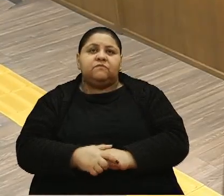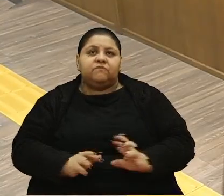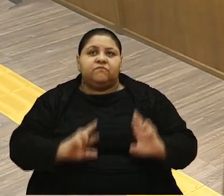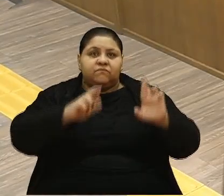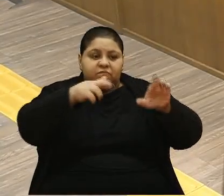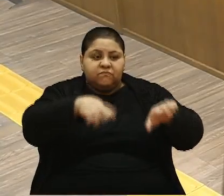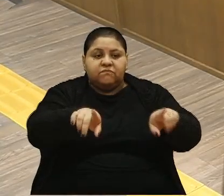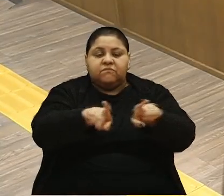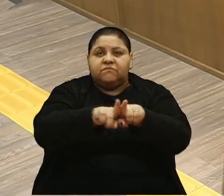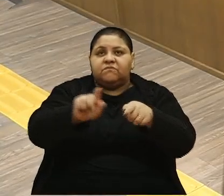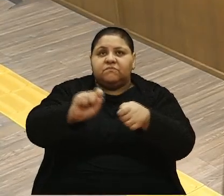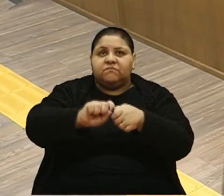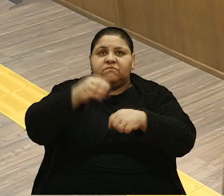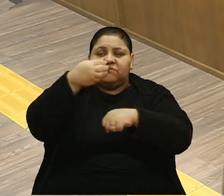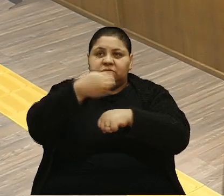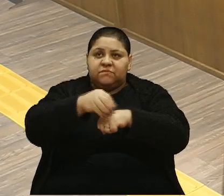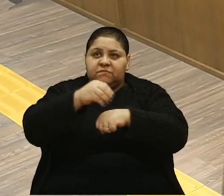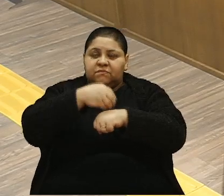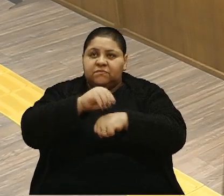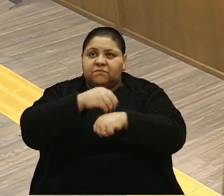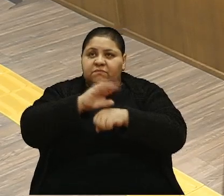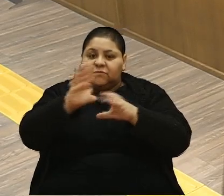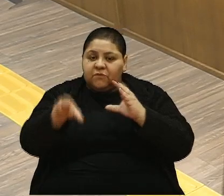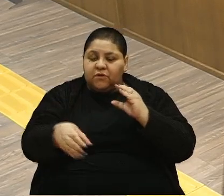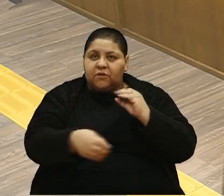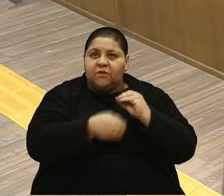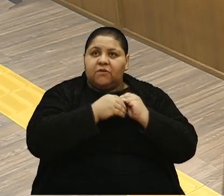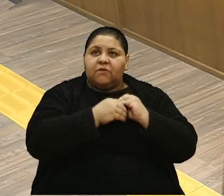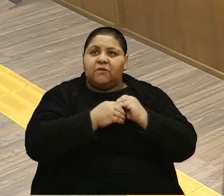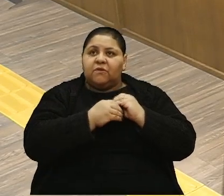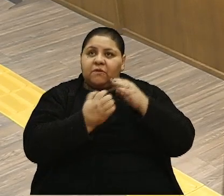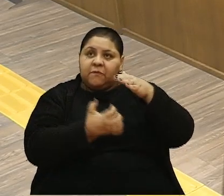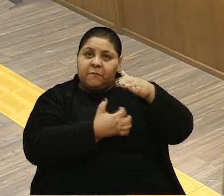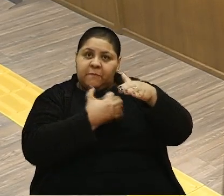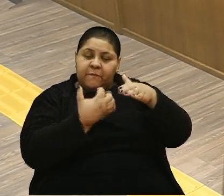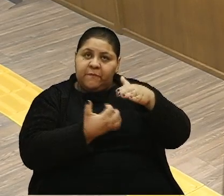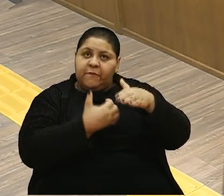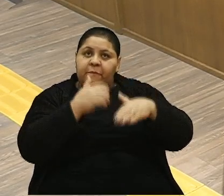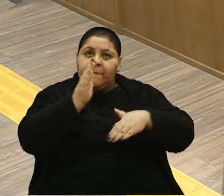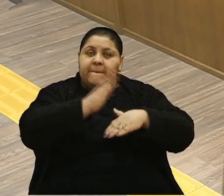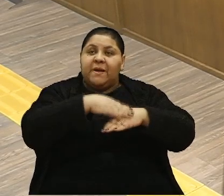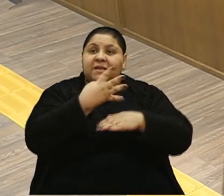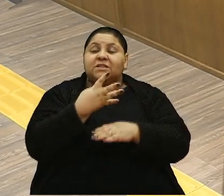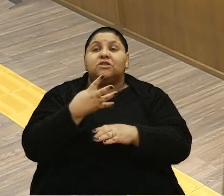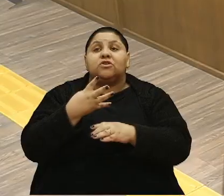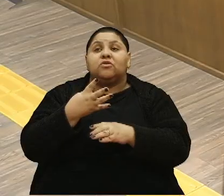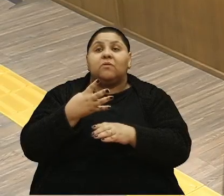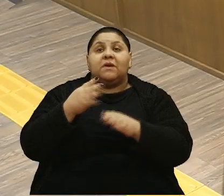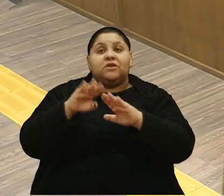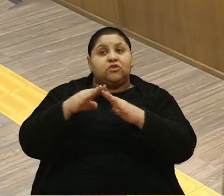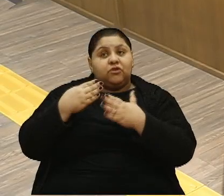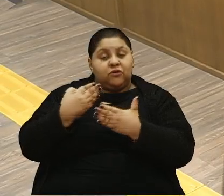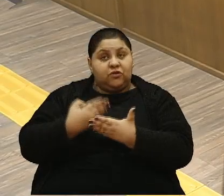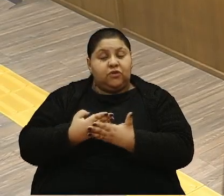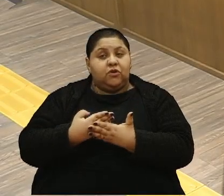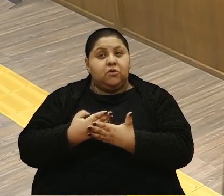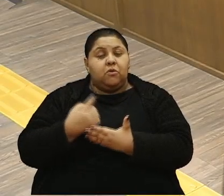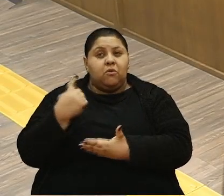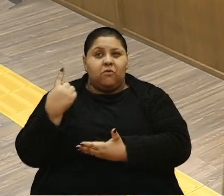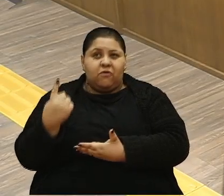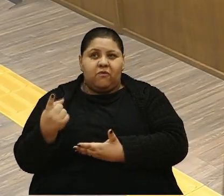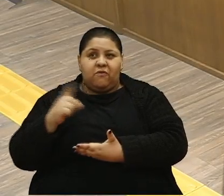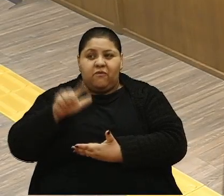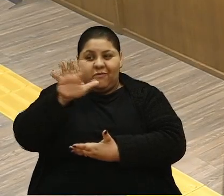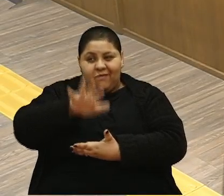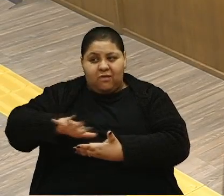também fez uma sugestão para incluir no consórcio mais 4 escolas. Nós sugerimos ao Executivo, uma ali, que tem